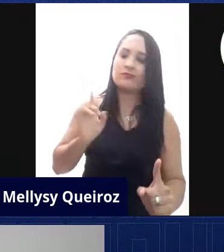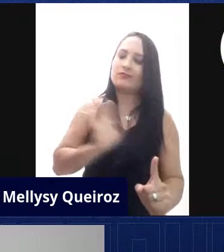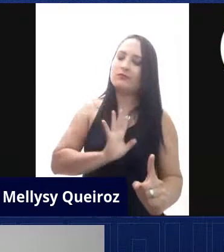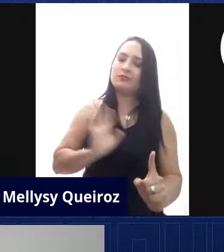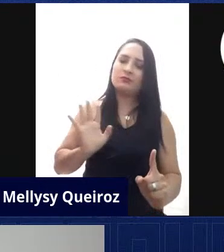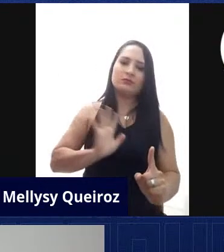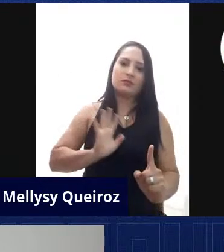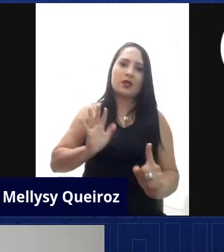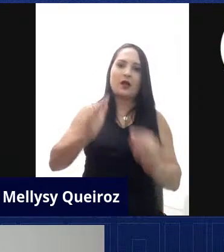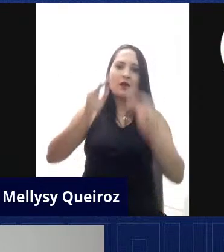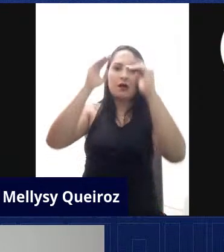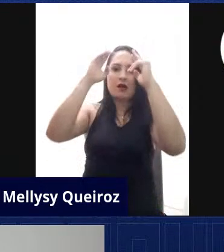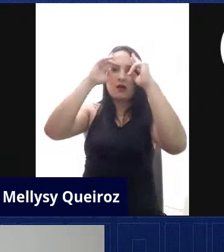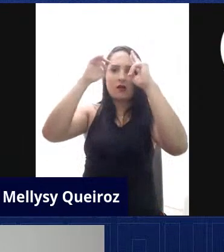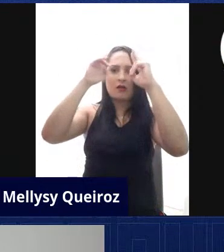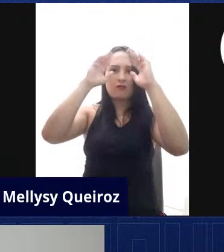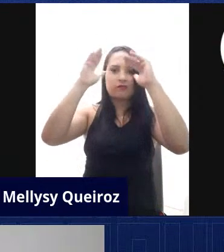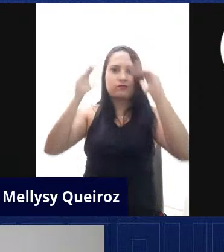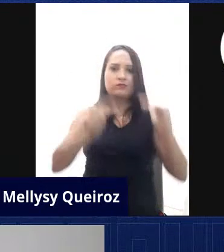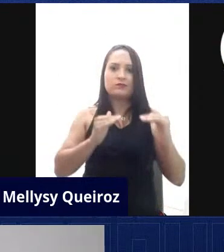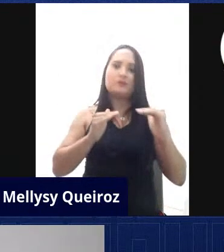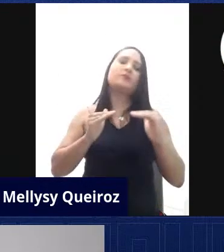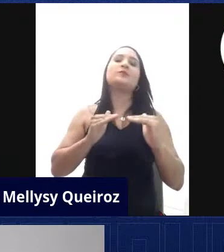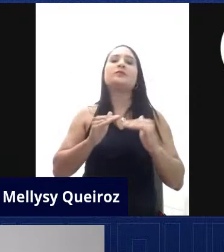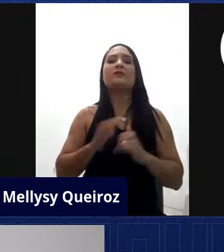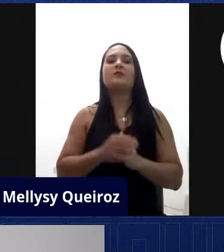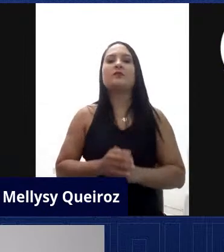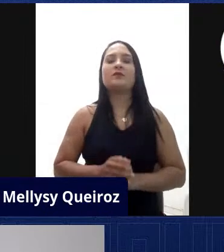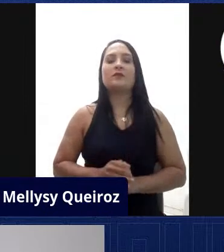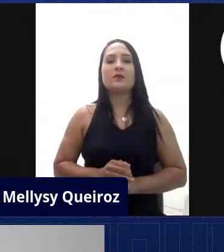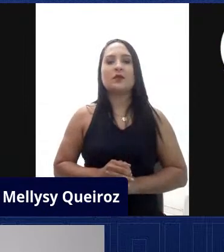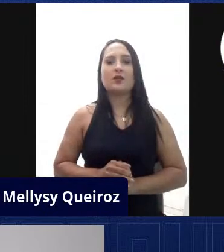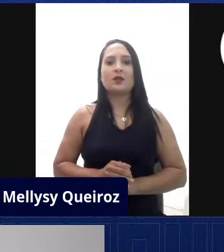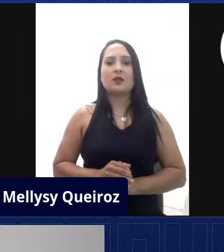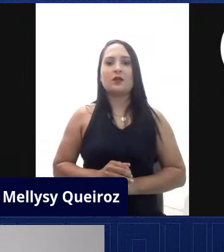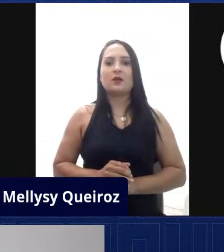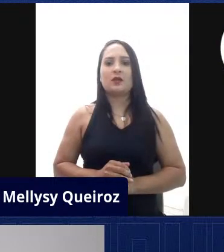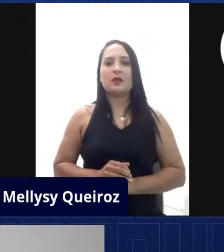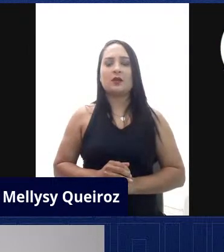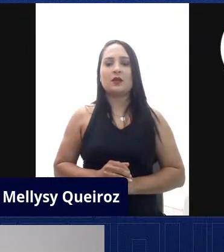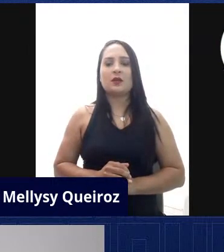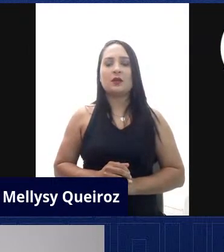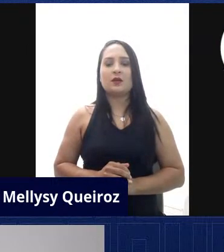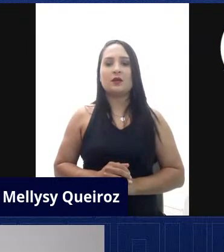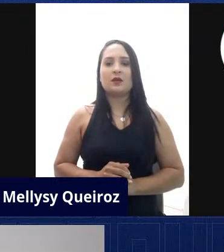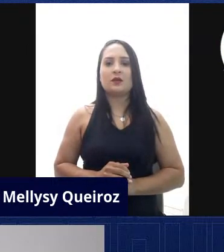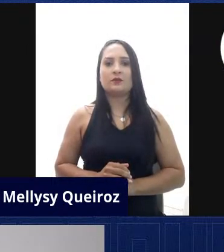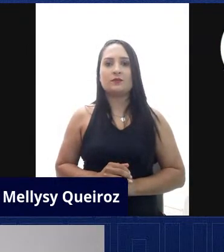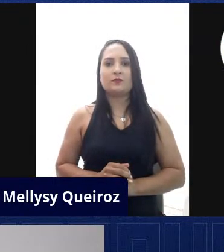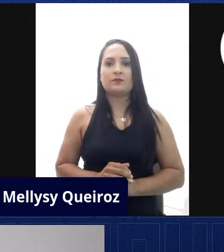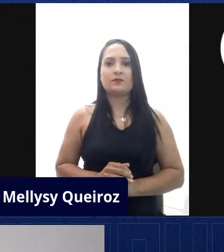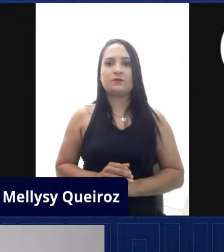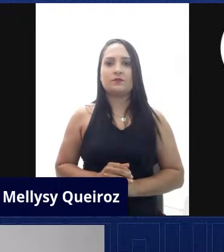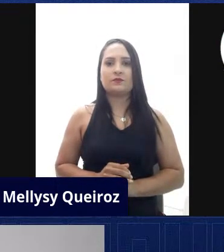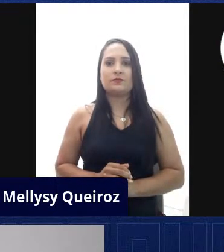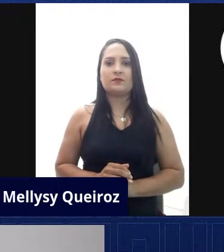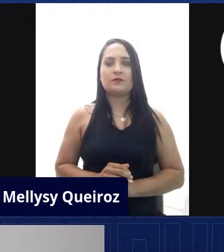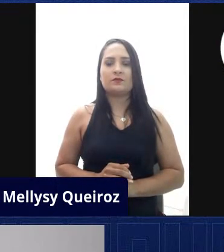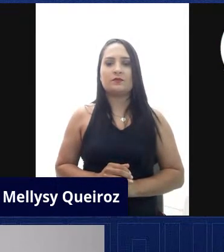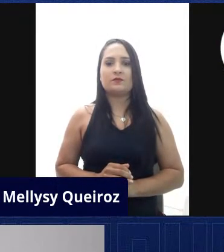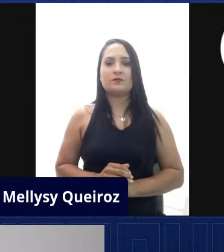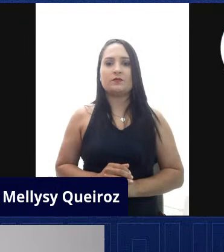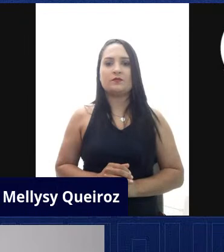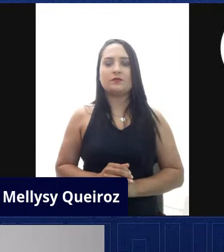desrespeito, da desqualificação, de trocar olhares e nessa troca de olhares